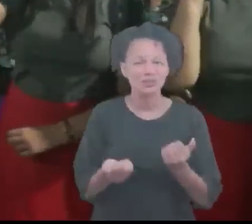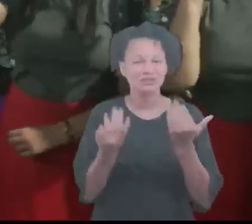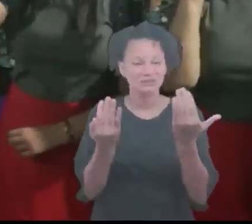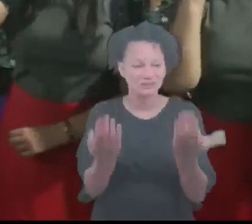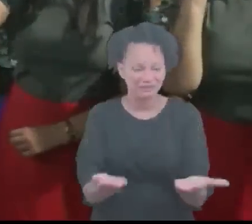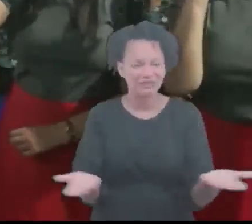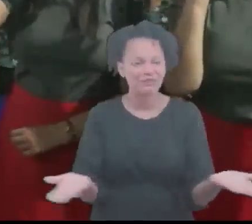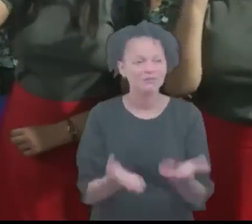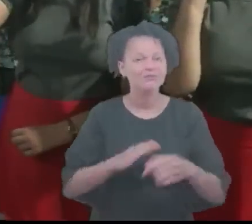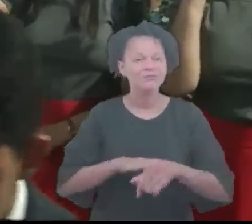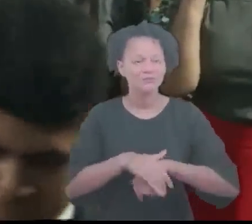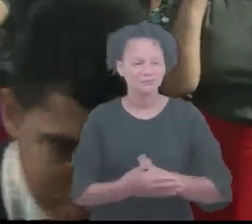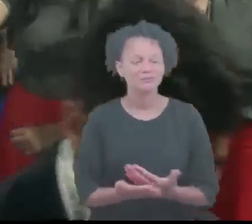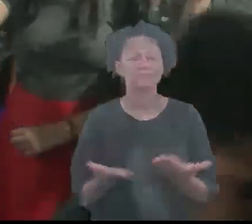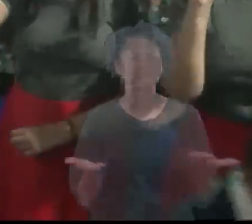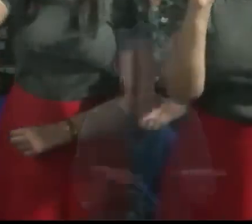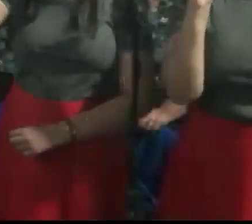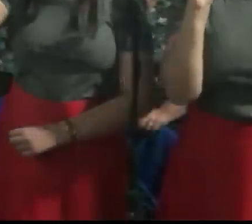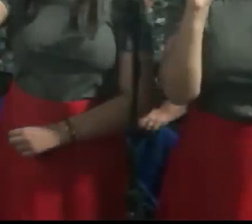dar nesta noite.